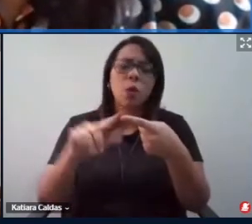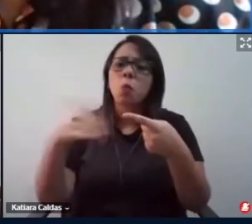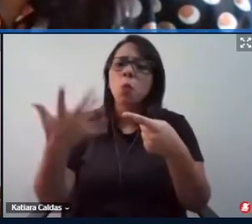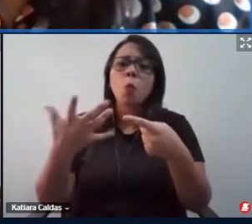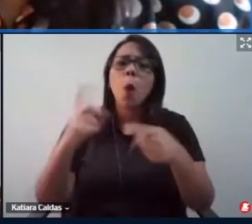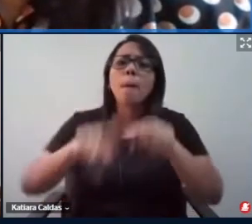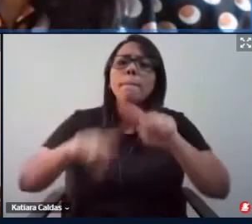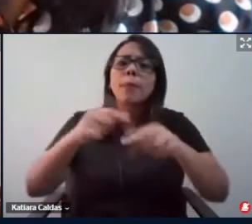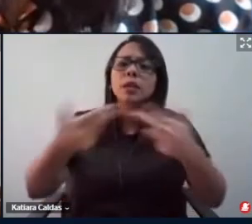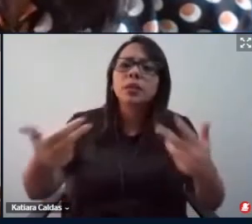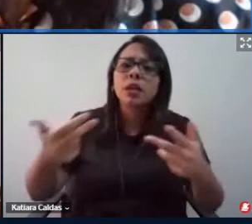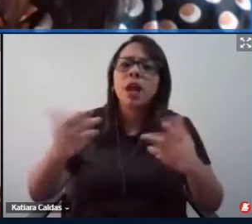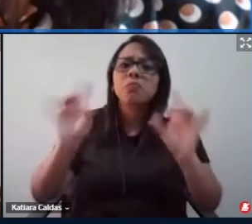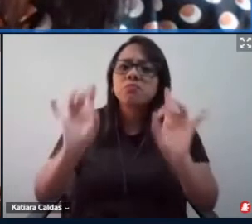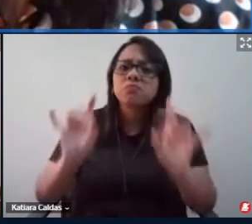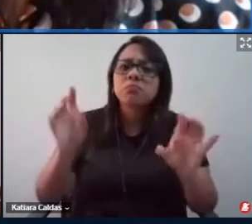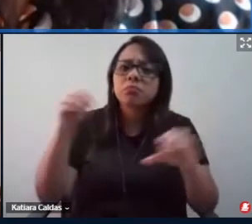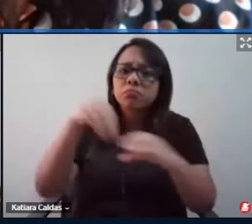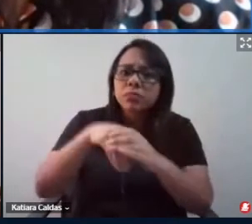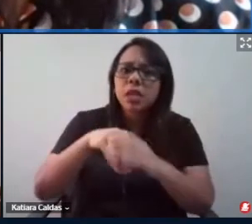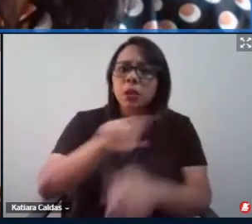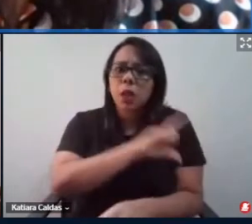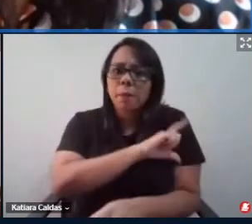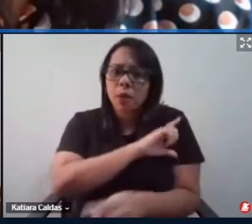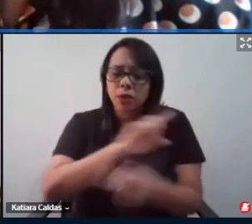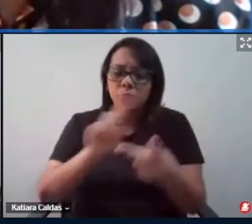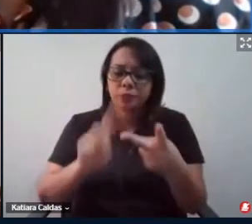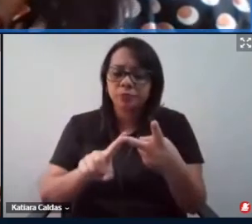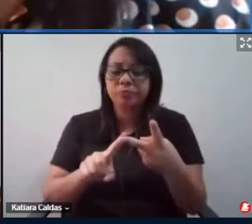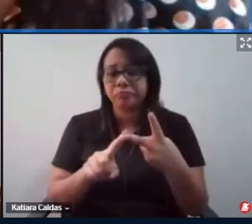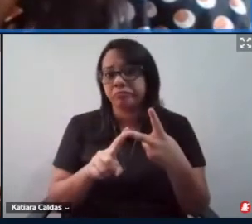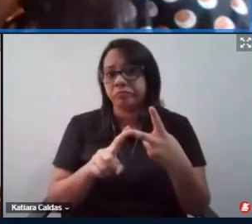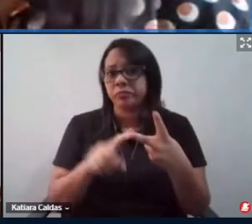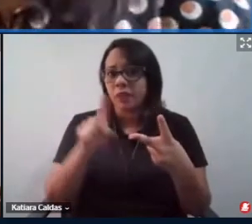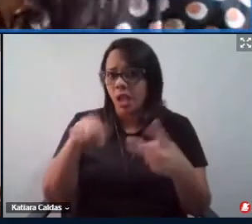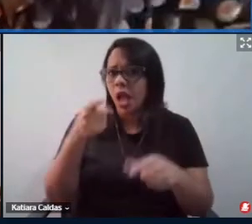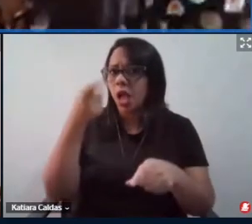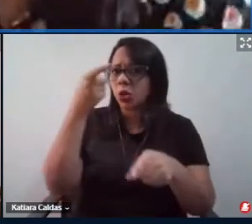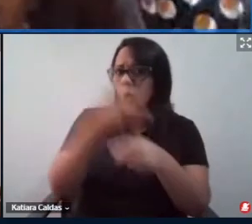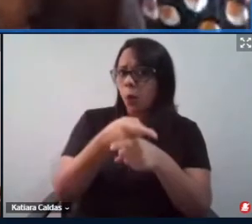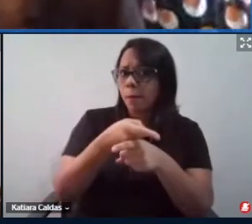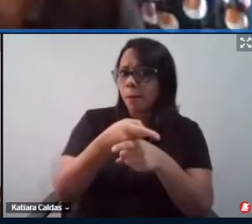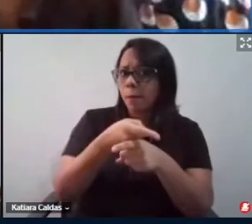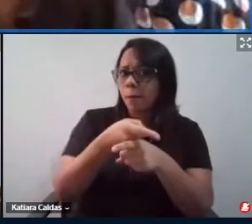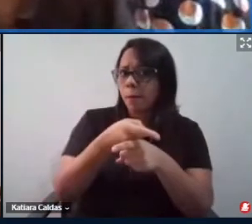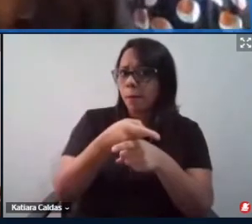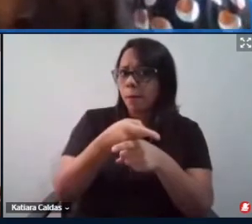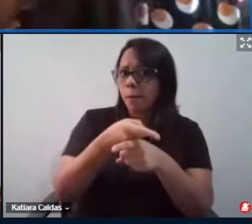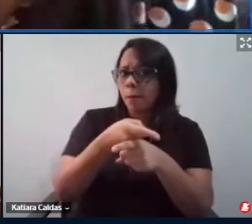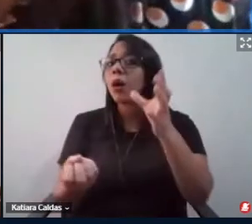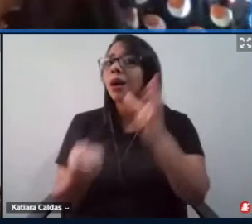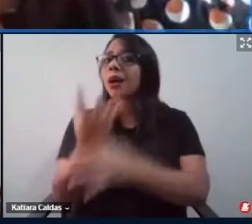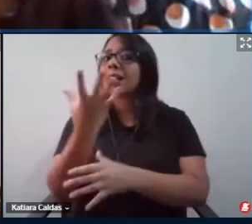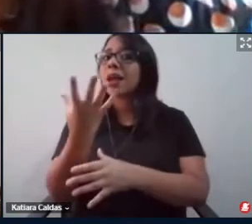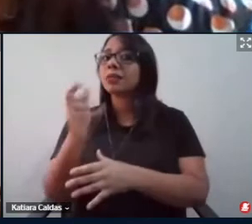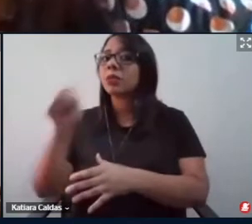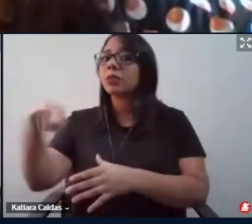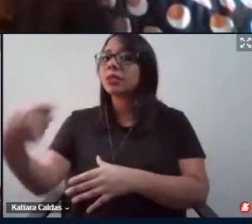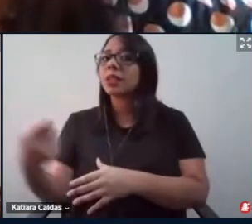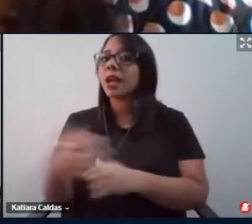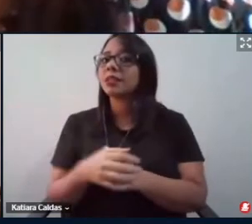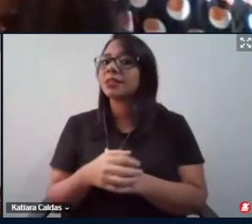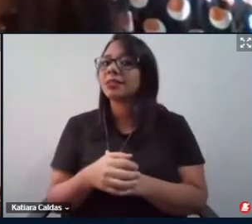esses? Dois, é uma descoberta ou é uma criação os sinais?